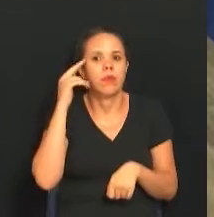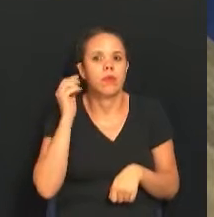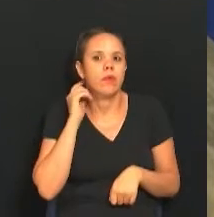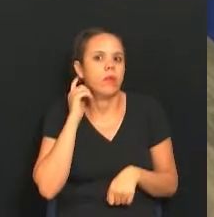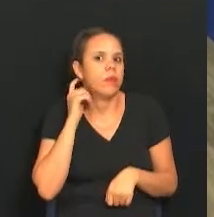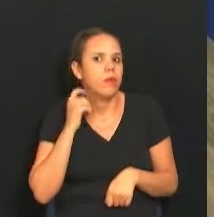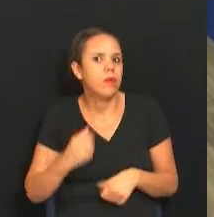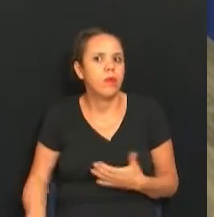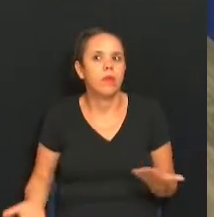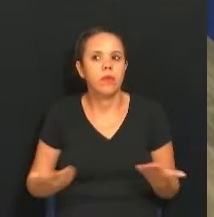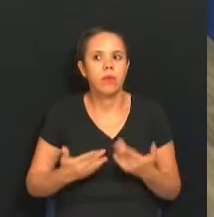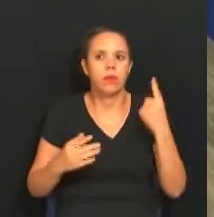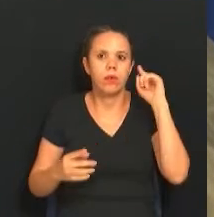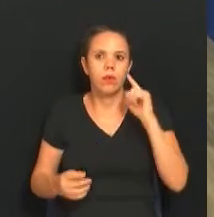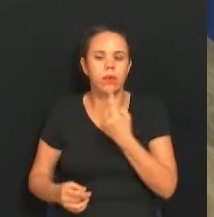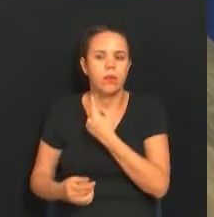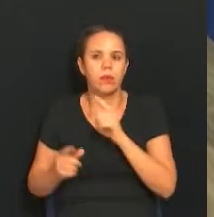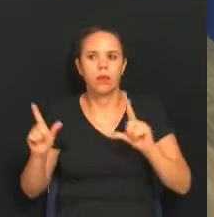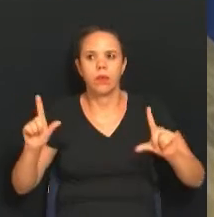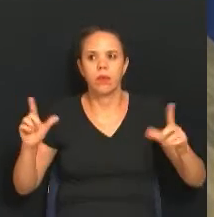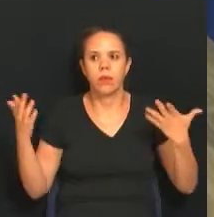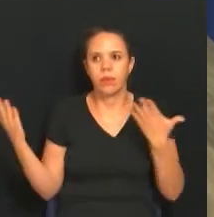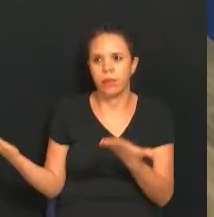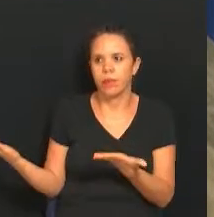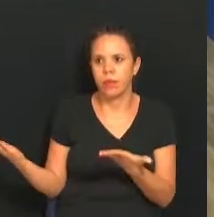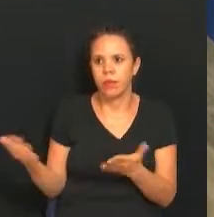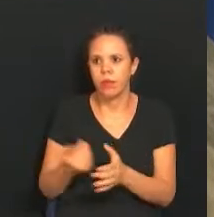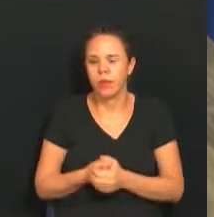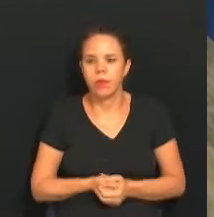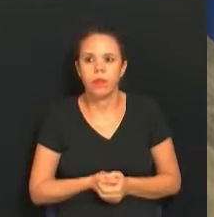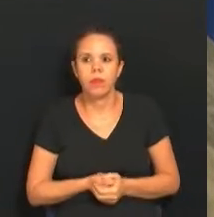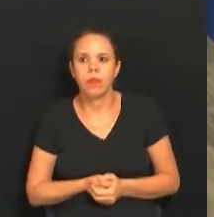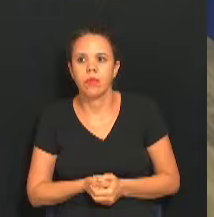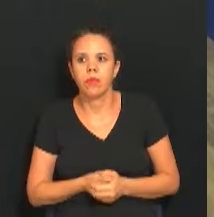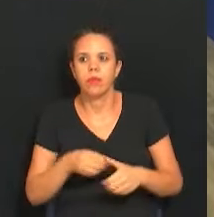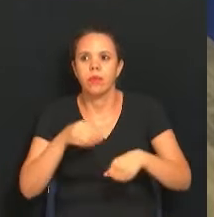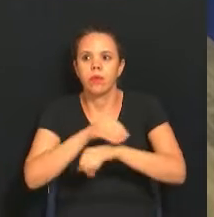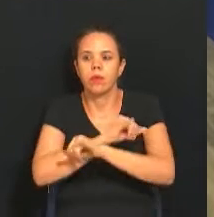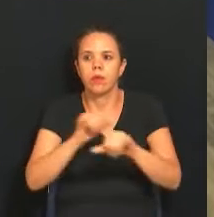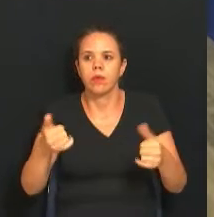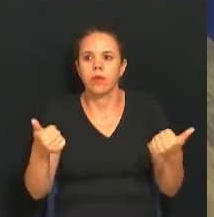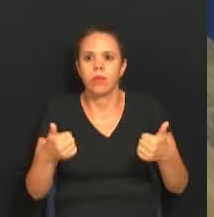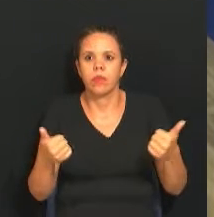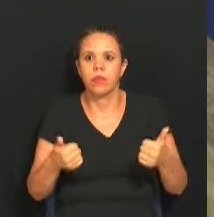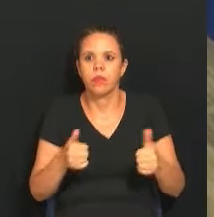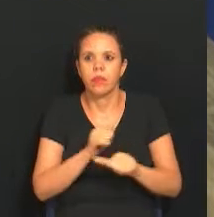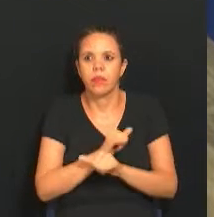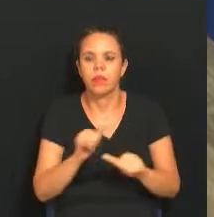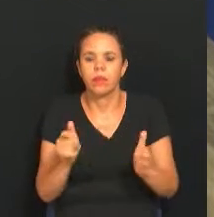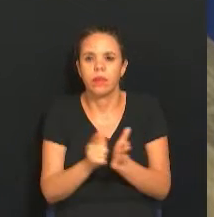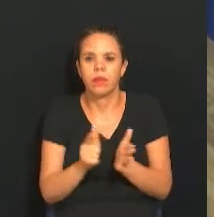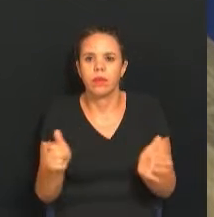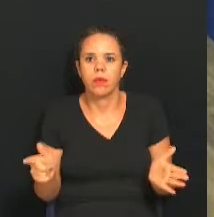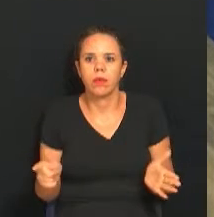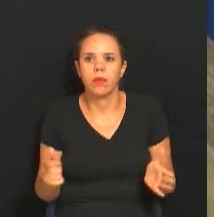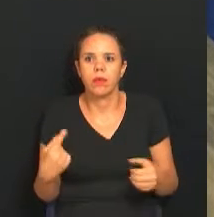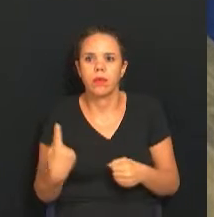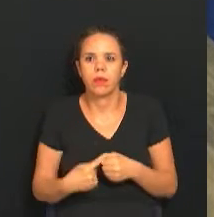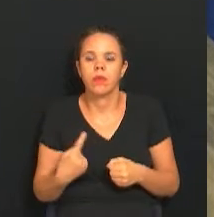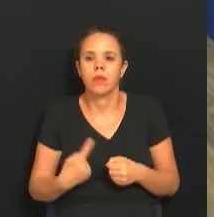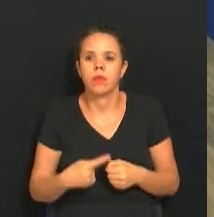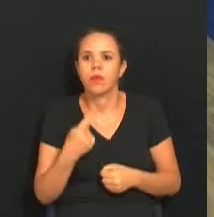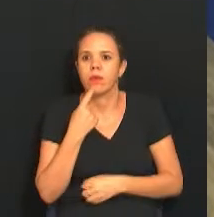Oh e agora quem está aqui é o meu lado Já é a menina Abreu ela que vai trazer Primeiro as notícias aí dá